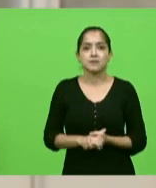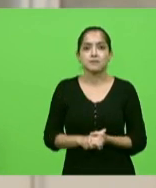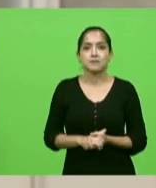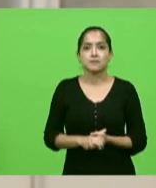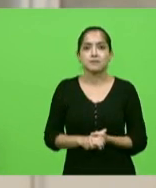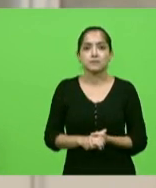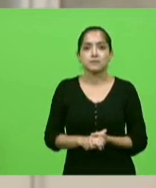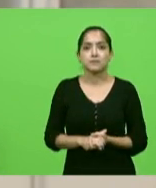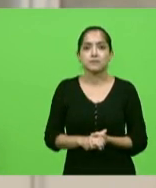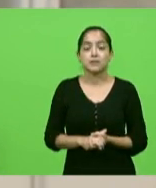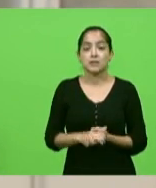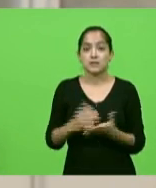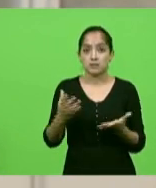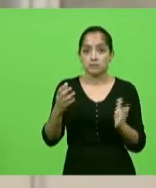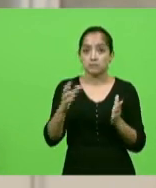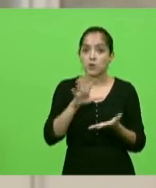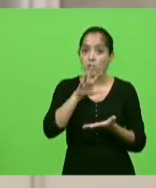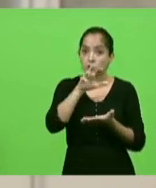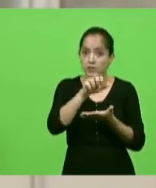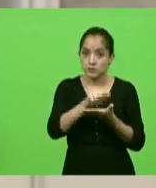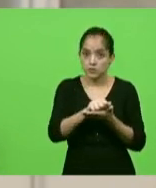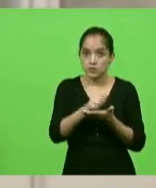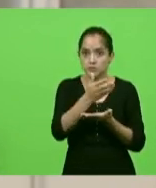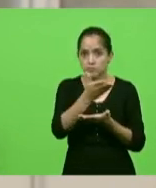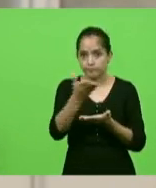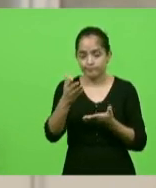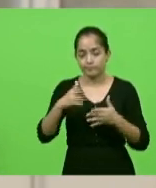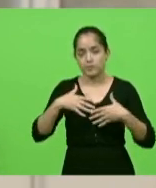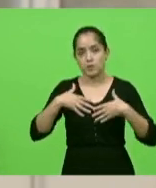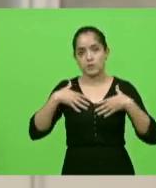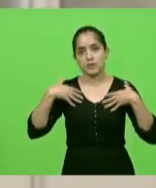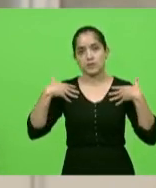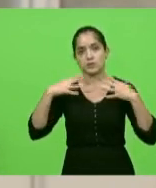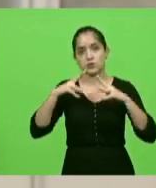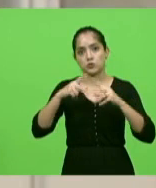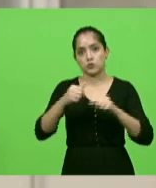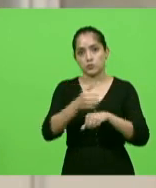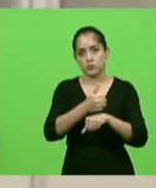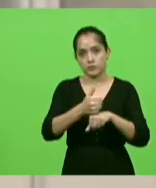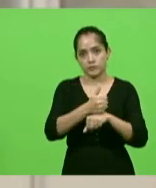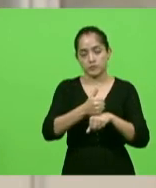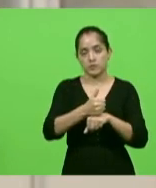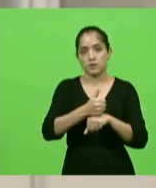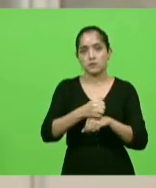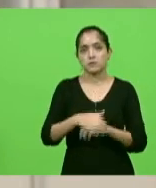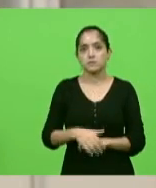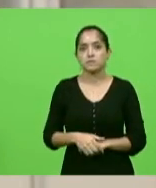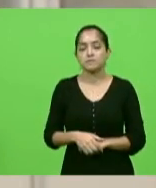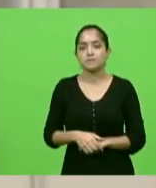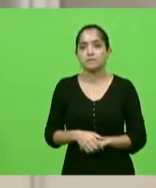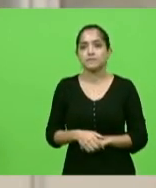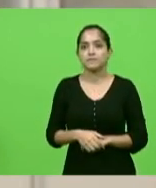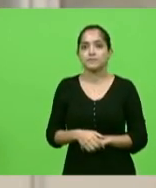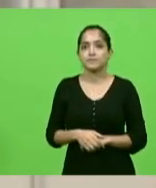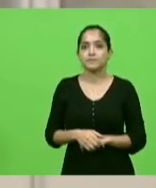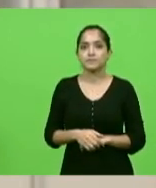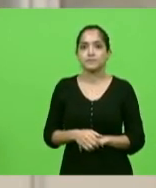o registro da minha homenagem a todos os deles Olá a todos eles